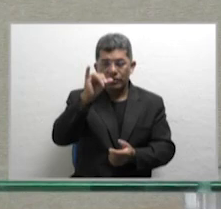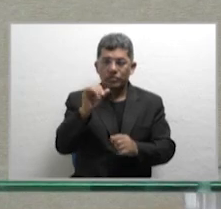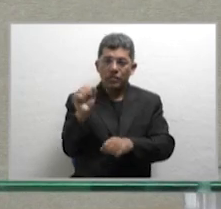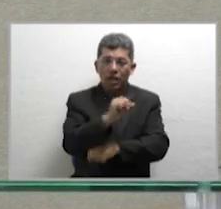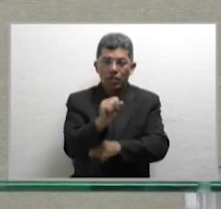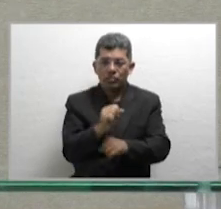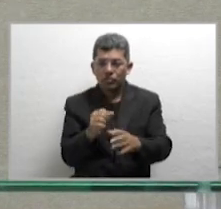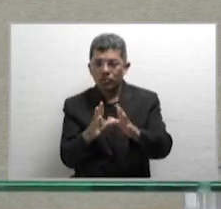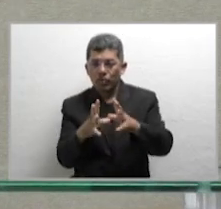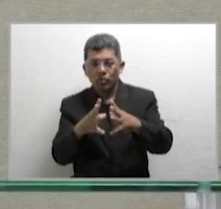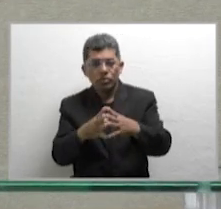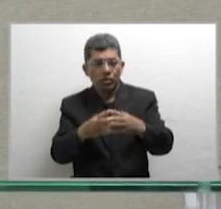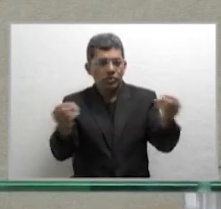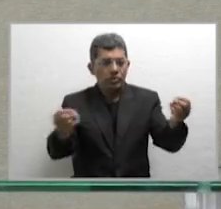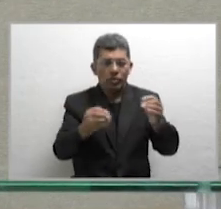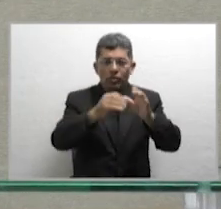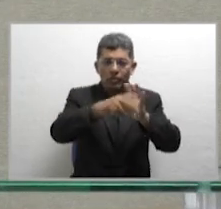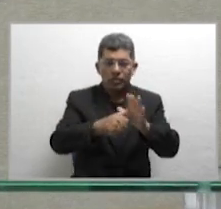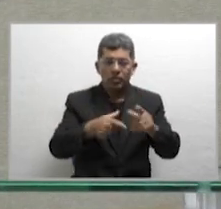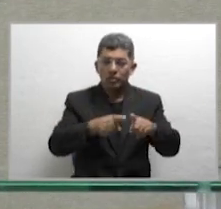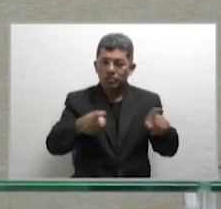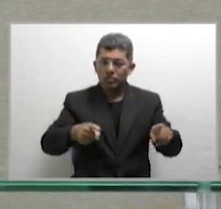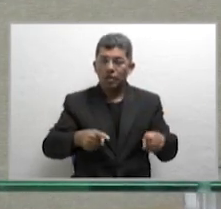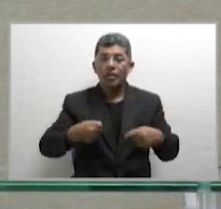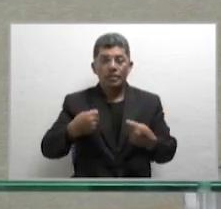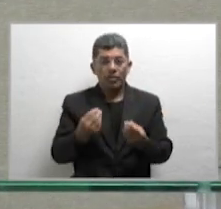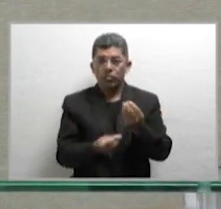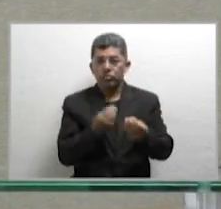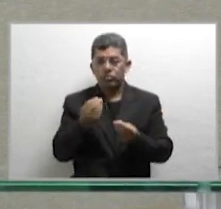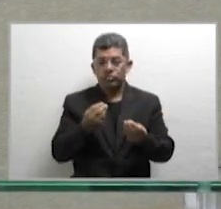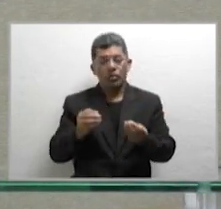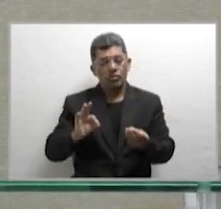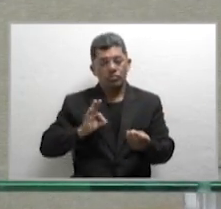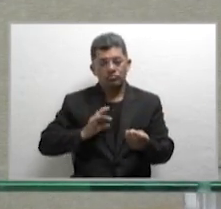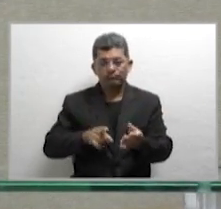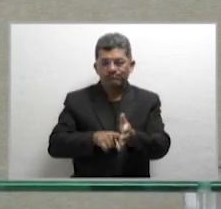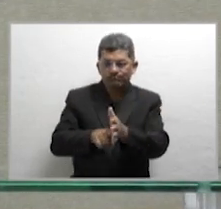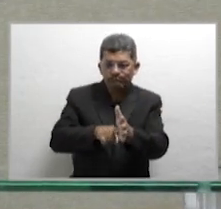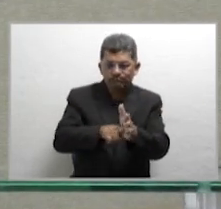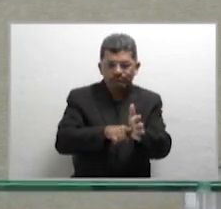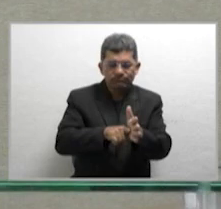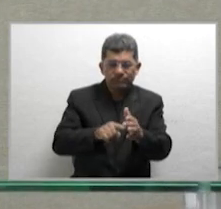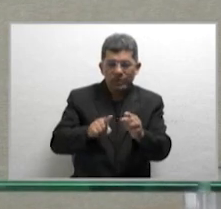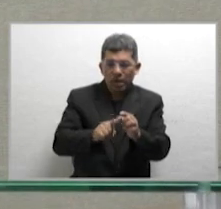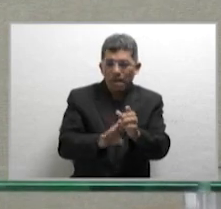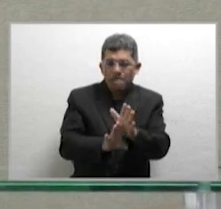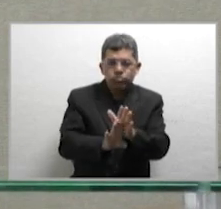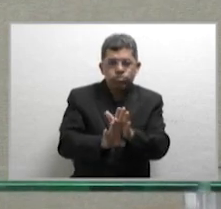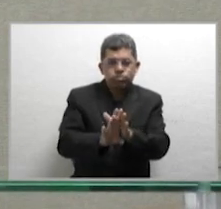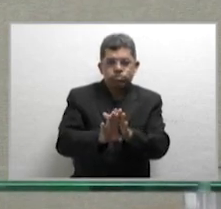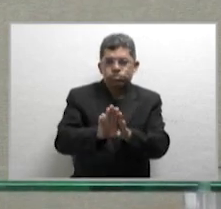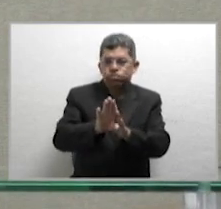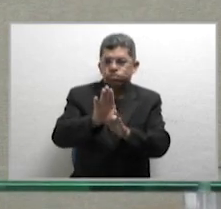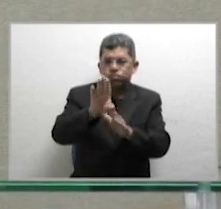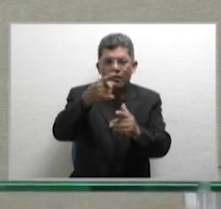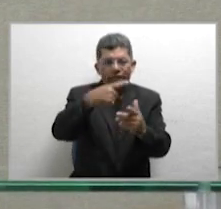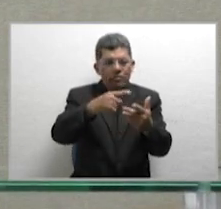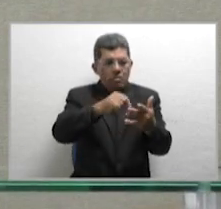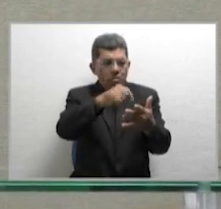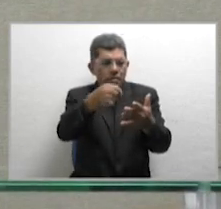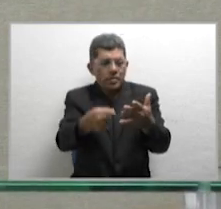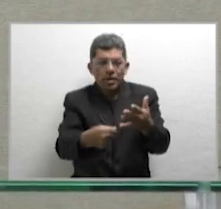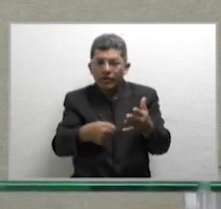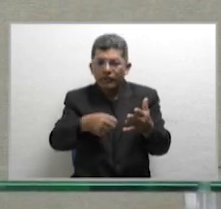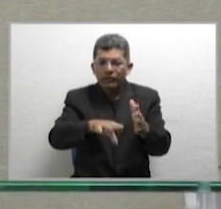furtados. Quando os nossos indicadores mostram um número muito elevado nesse sentido, nós precisamos rever